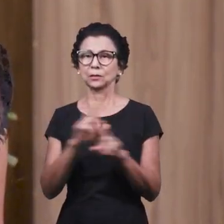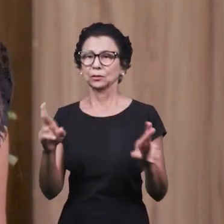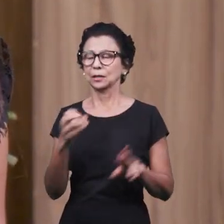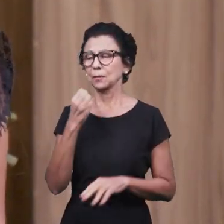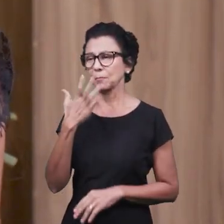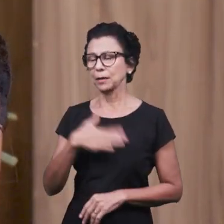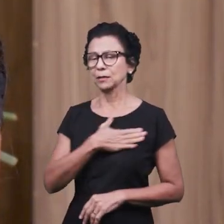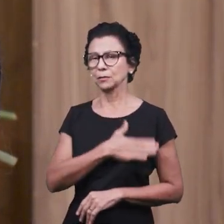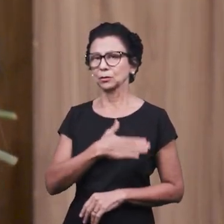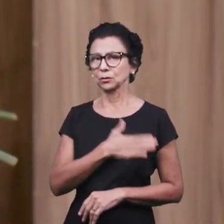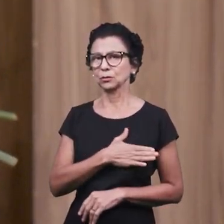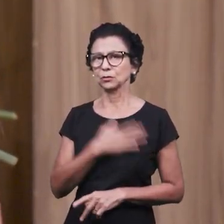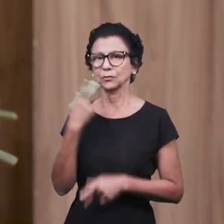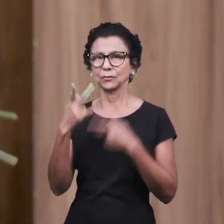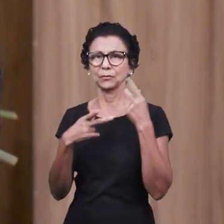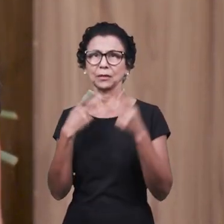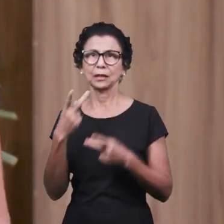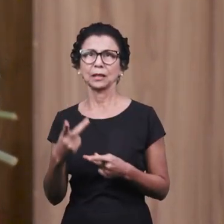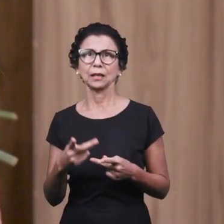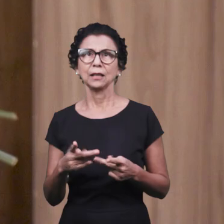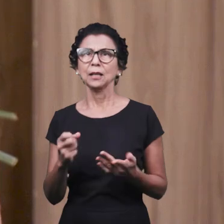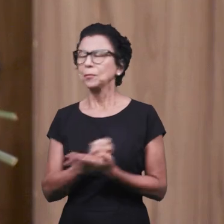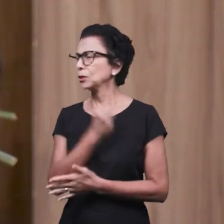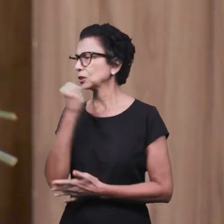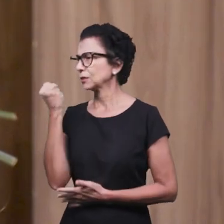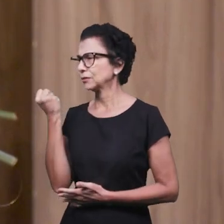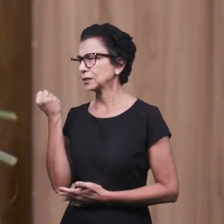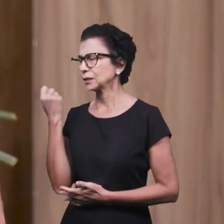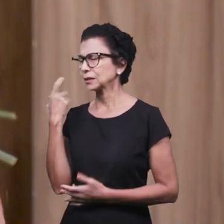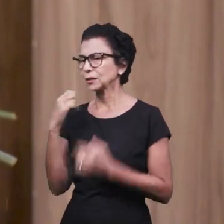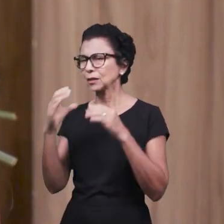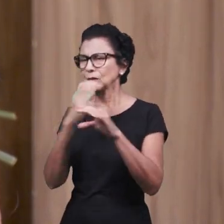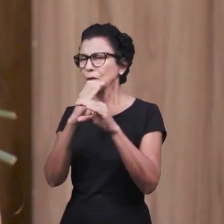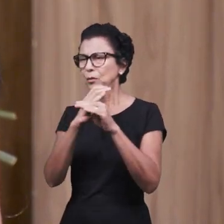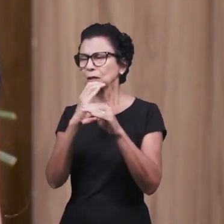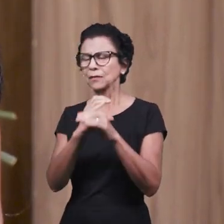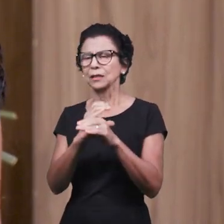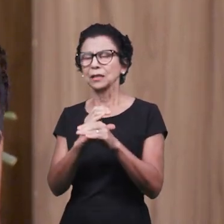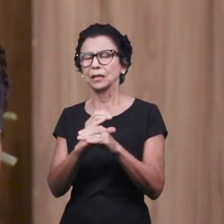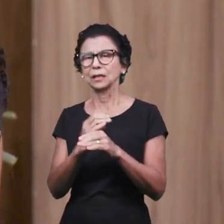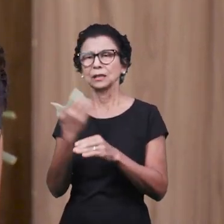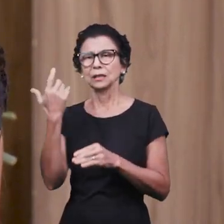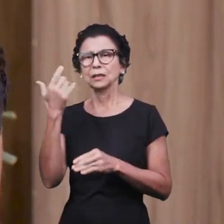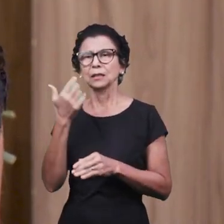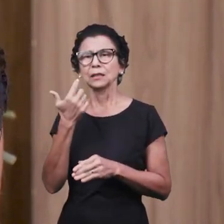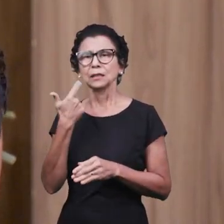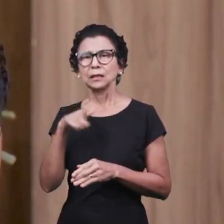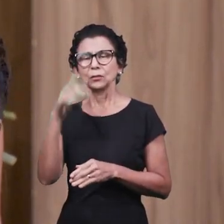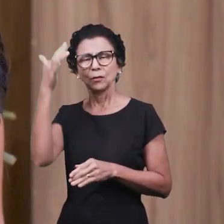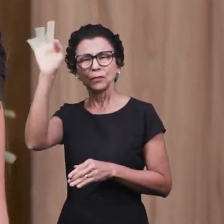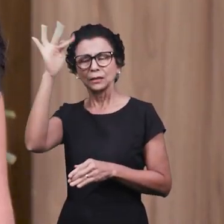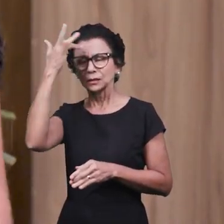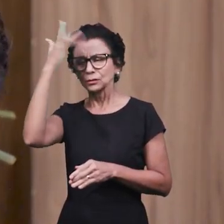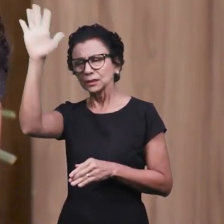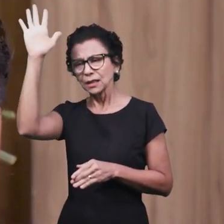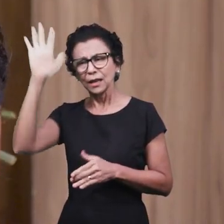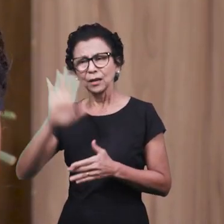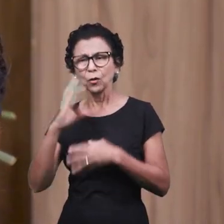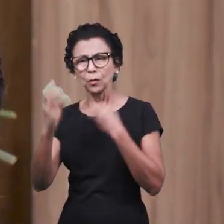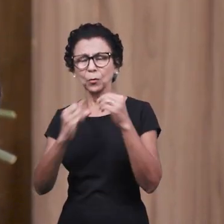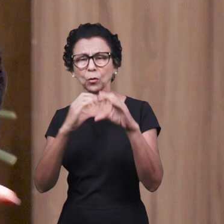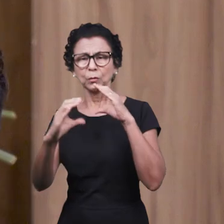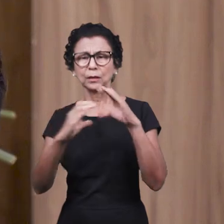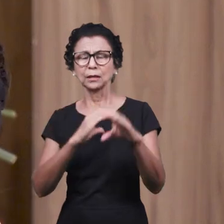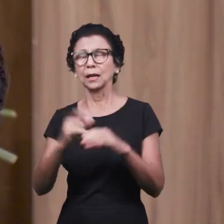falar. E eu ficava, poxa, eu não consigo me comunicar aqui, eu não sei falar a língua desse povo. E eu pedia muito ao Senhor também para eu poder saber